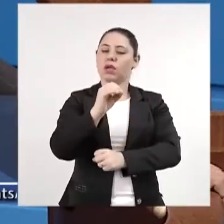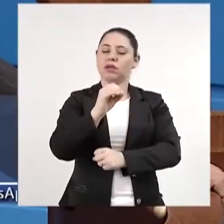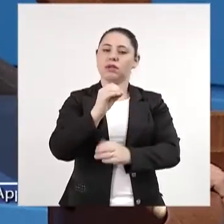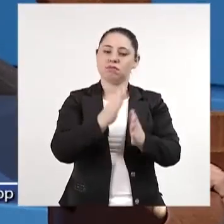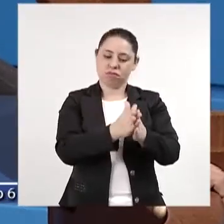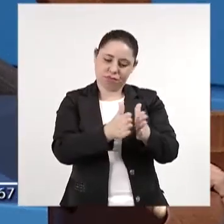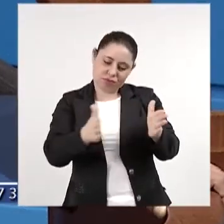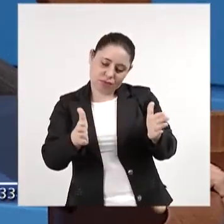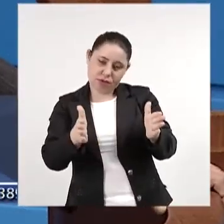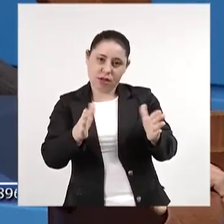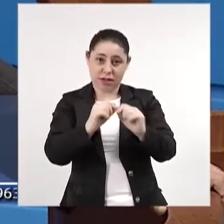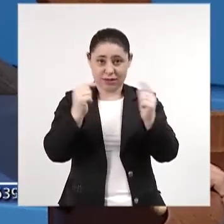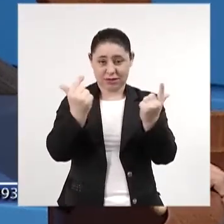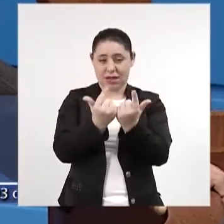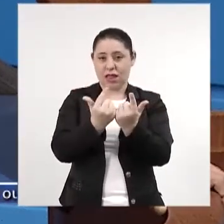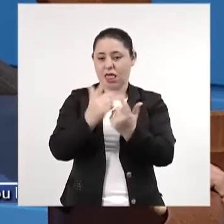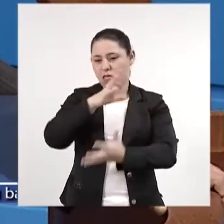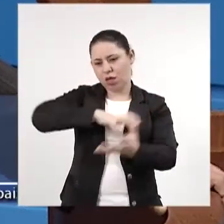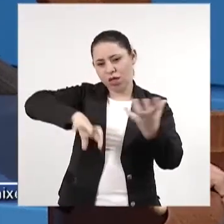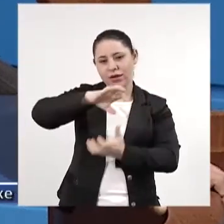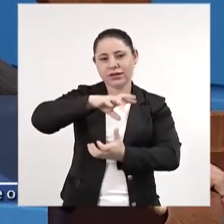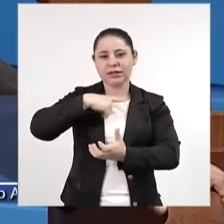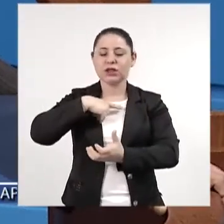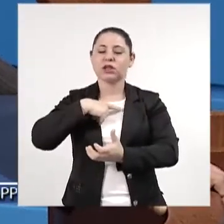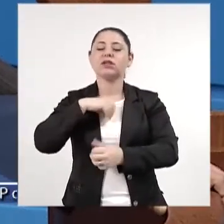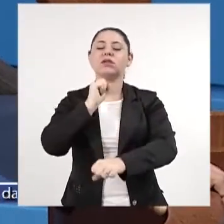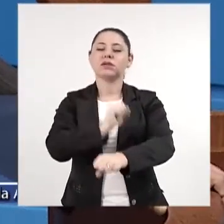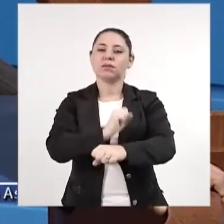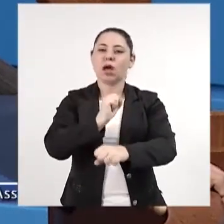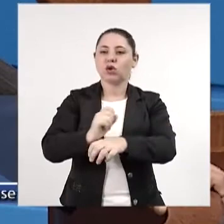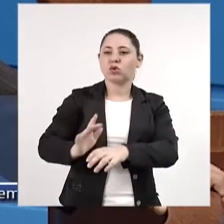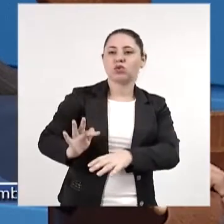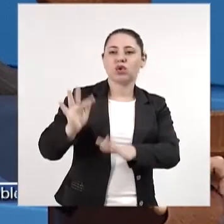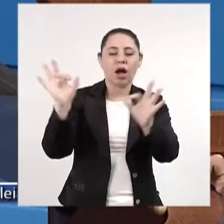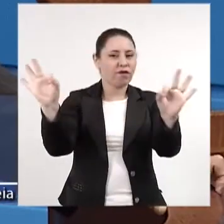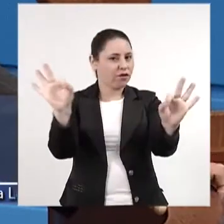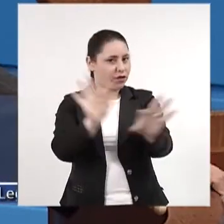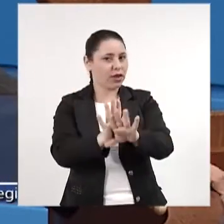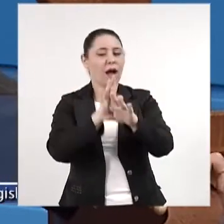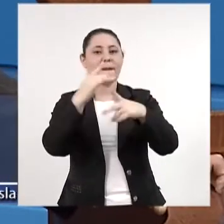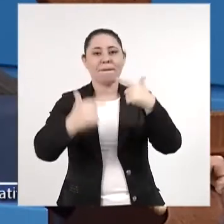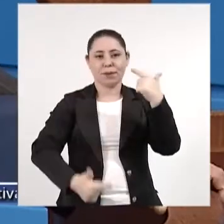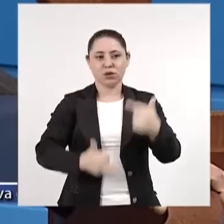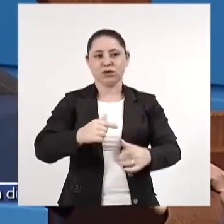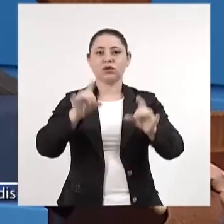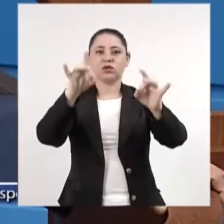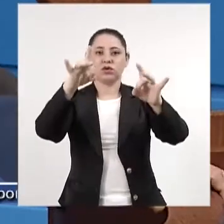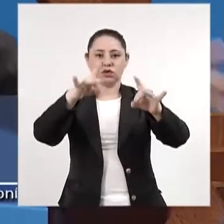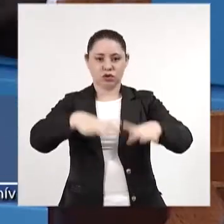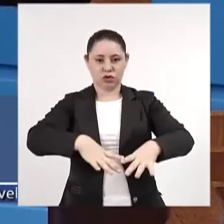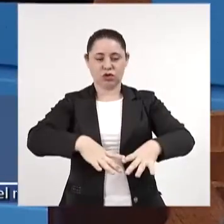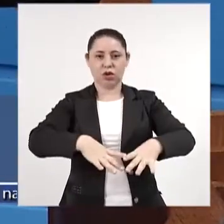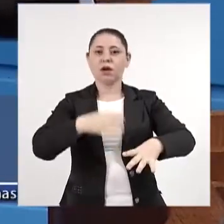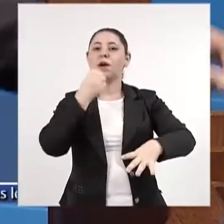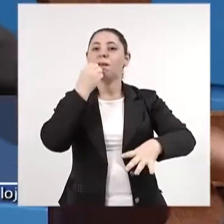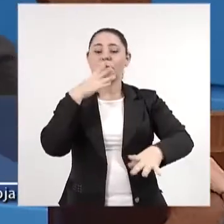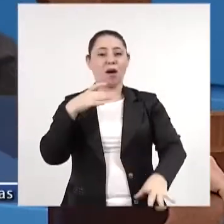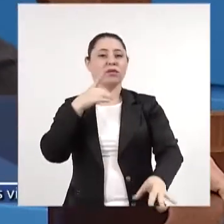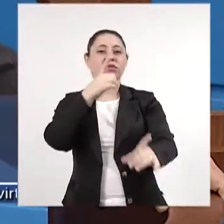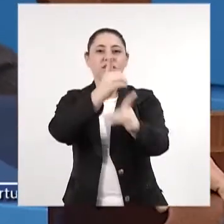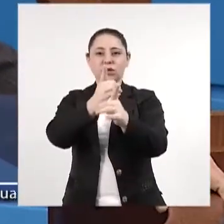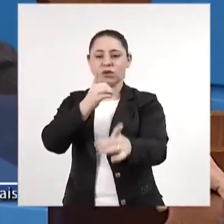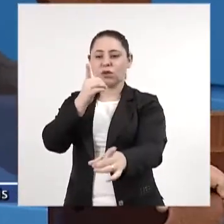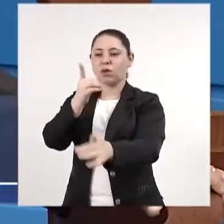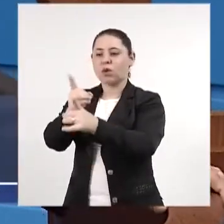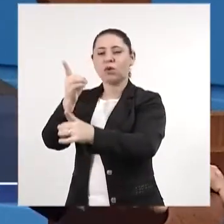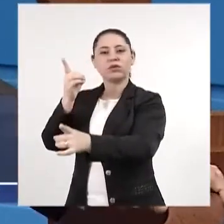aqui nessa casa. Não misturo e espero sair daqui um dia da política, deixando os bons encontros,